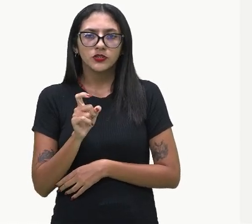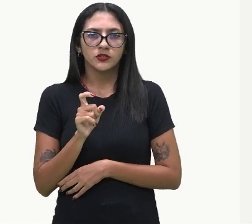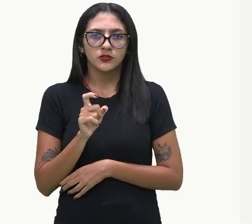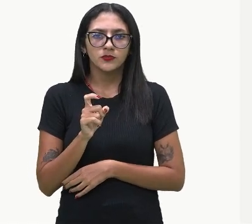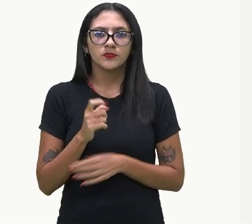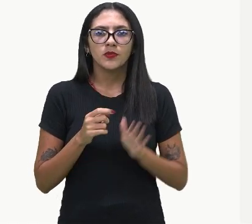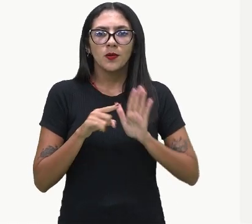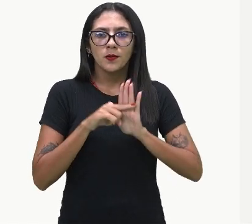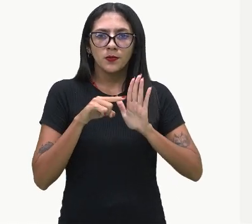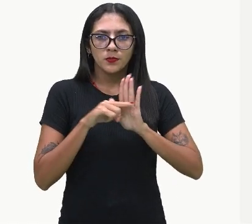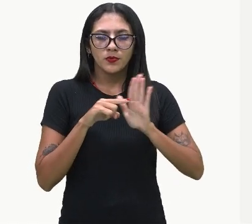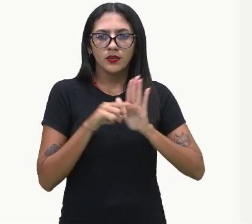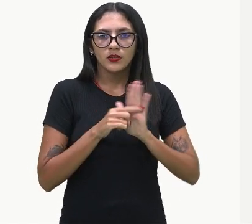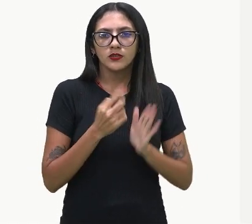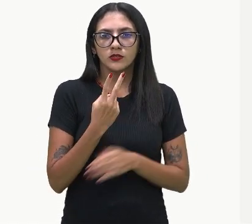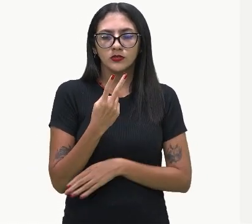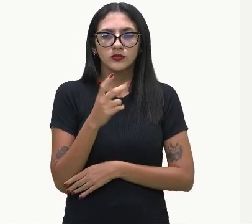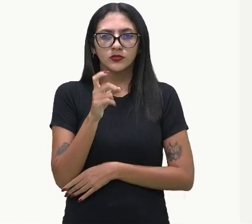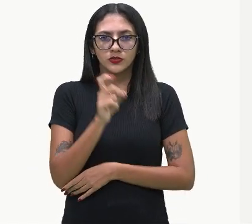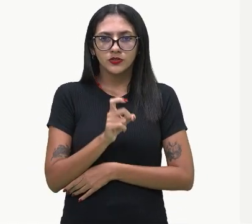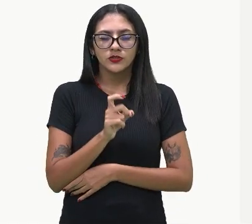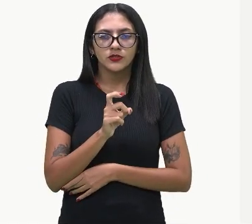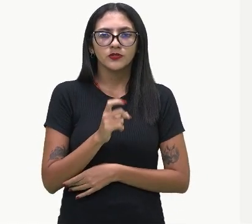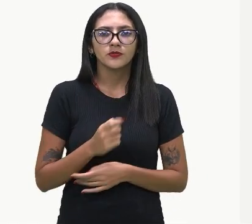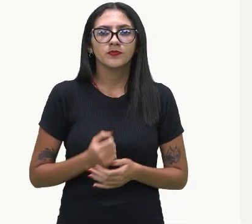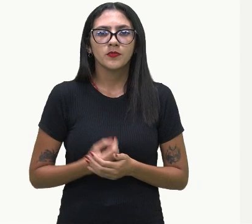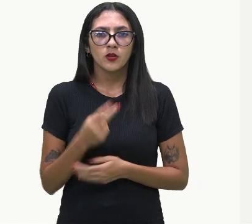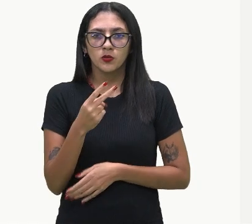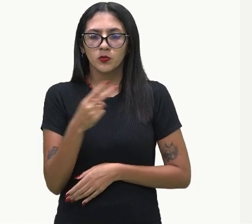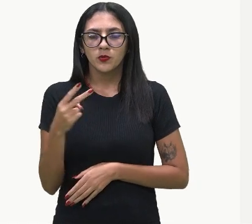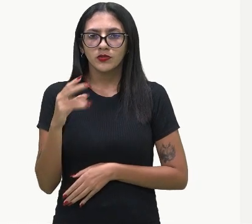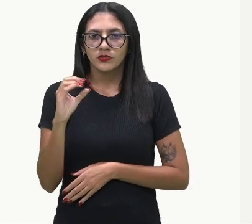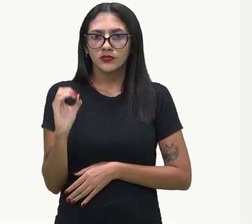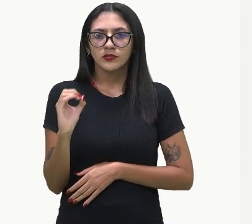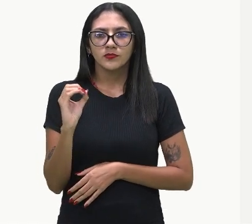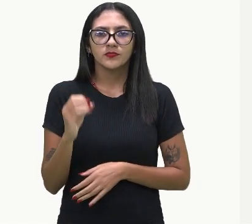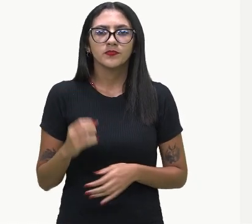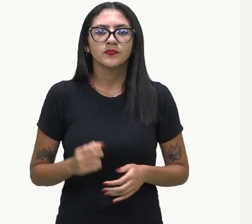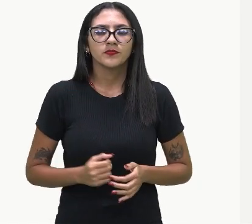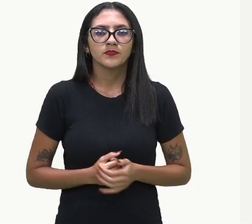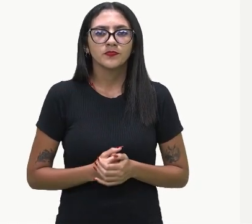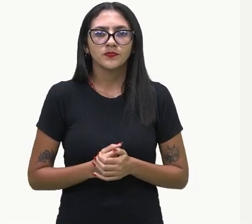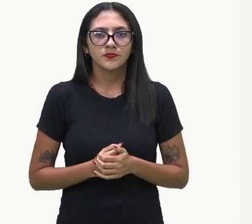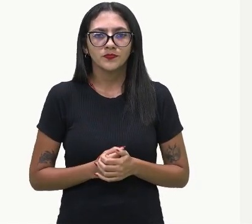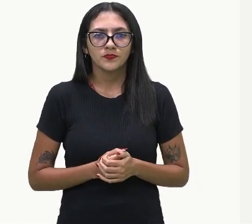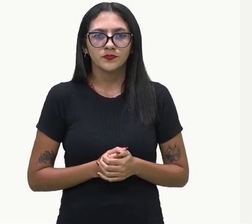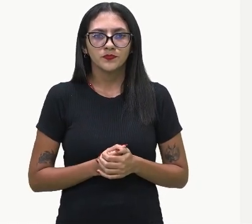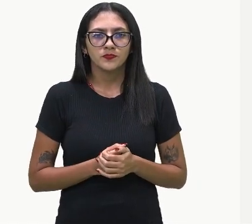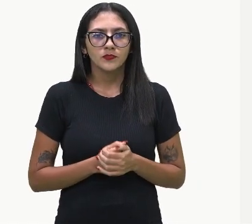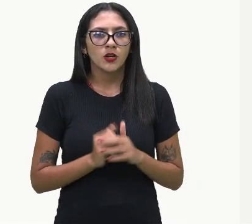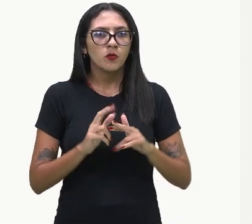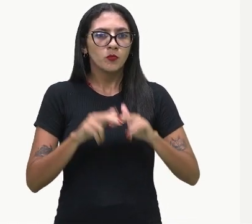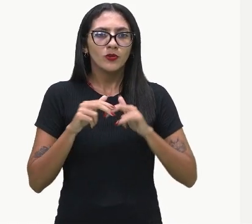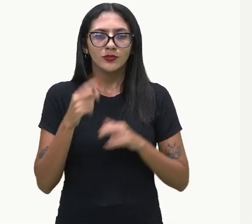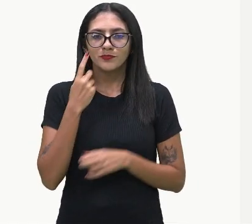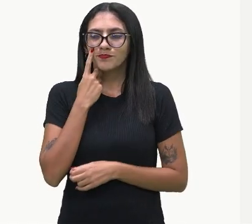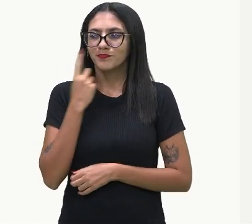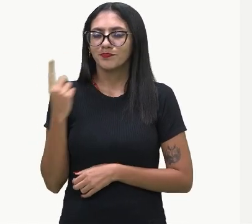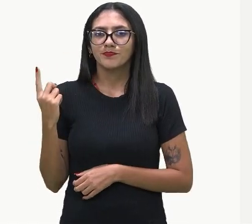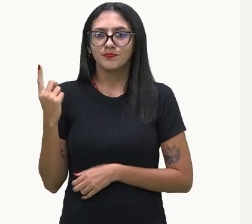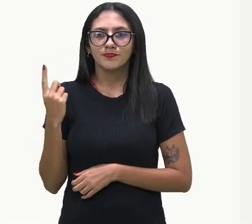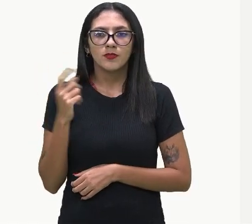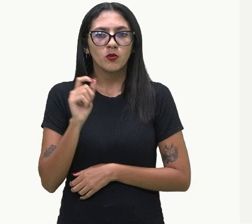eu ainda vou ficar devendo 2x. E aí é por isso que aqui deu esse resultado,